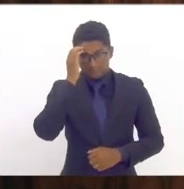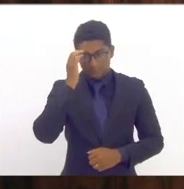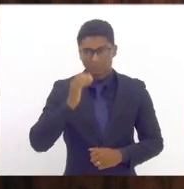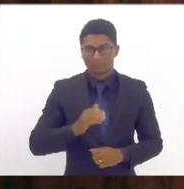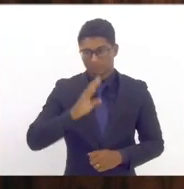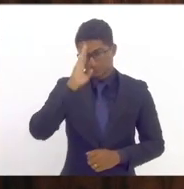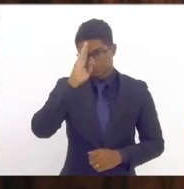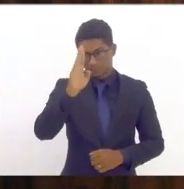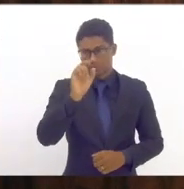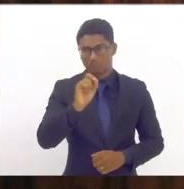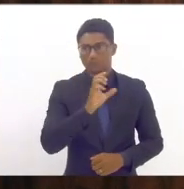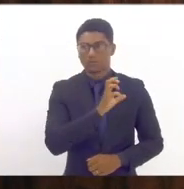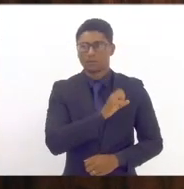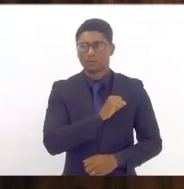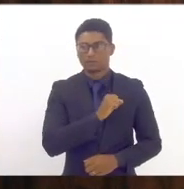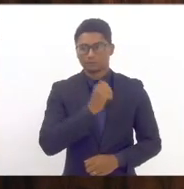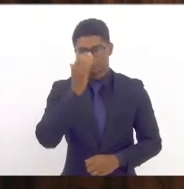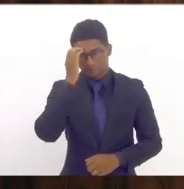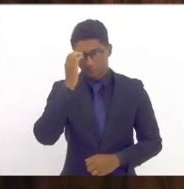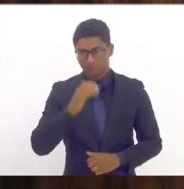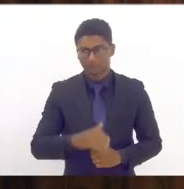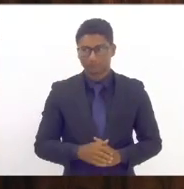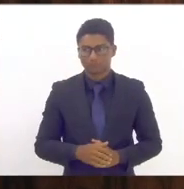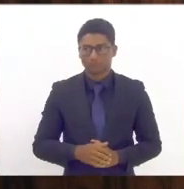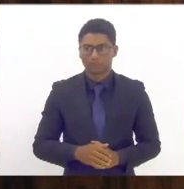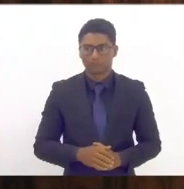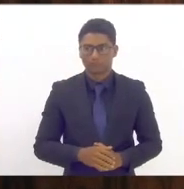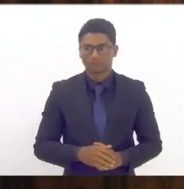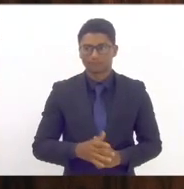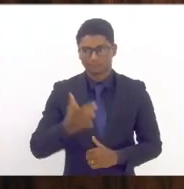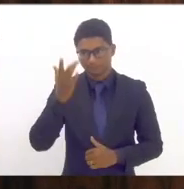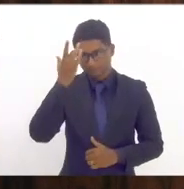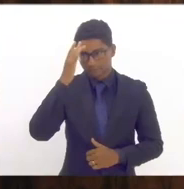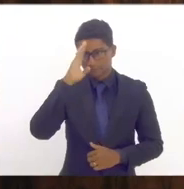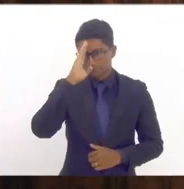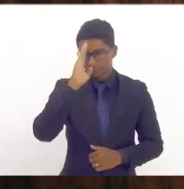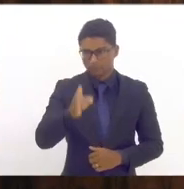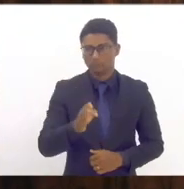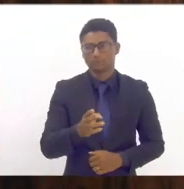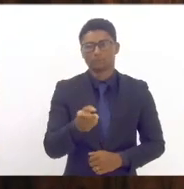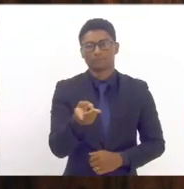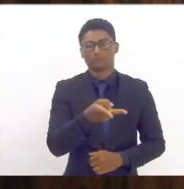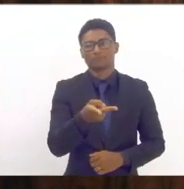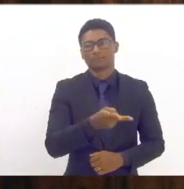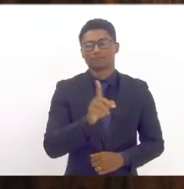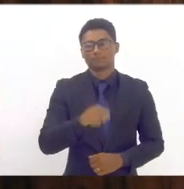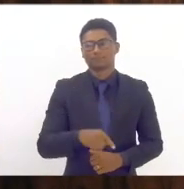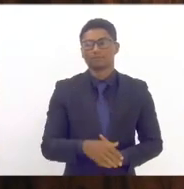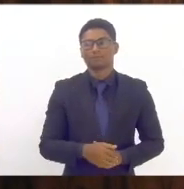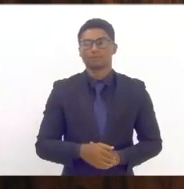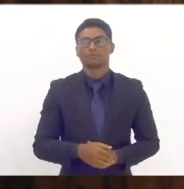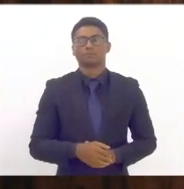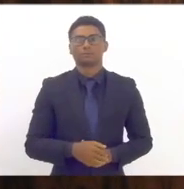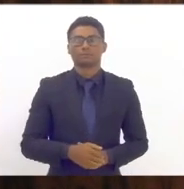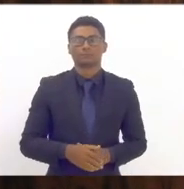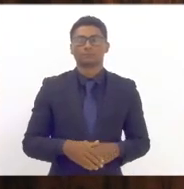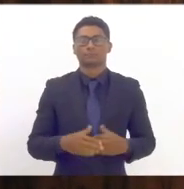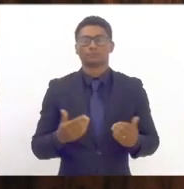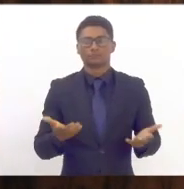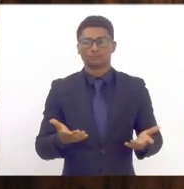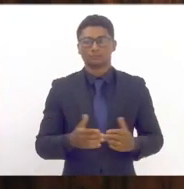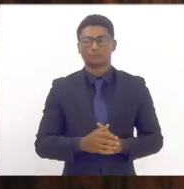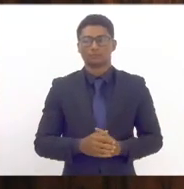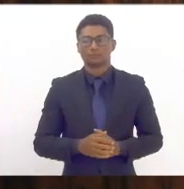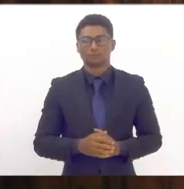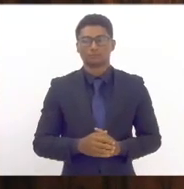de tudo, o que é o amor. Eu acho que esse é o ponto principal de vocês dois. E aí,